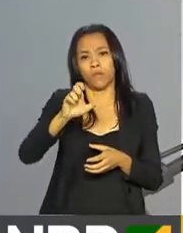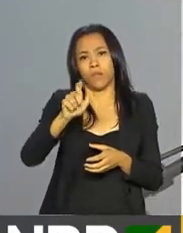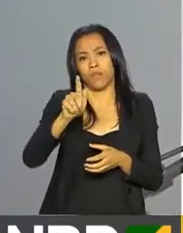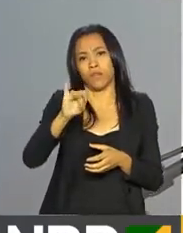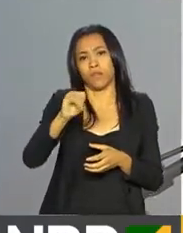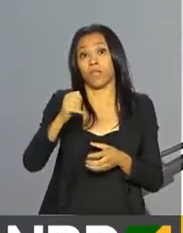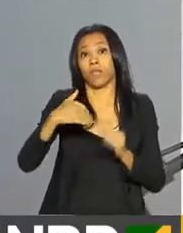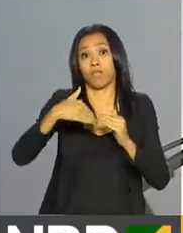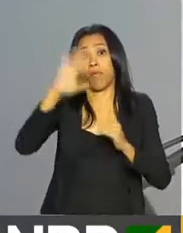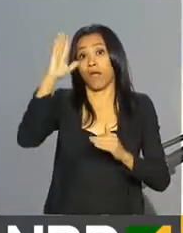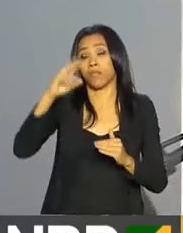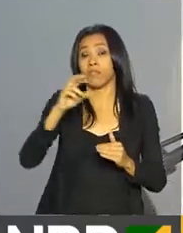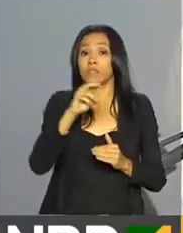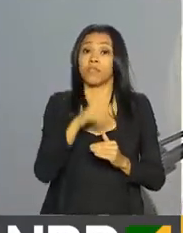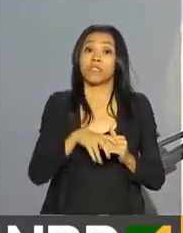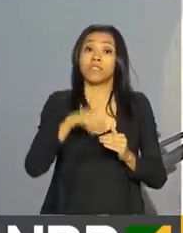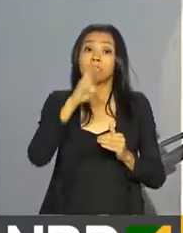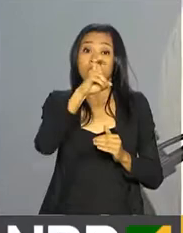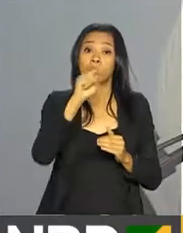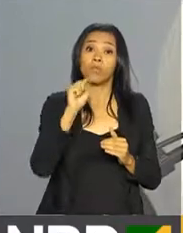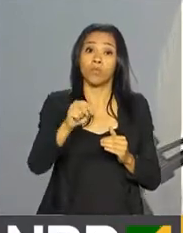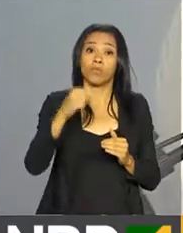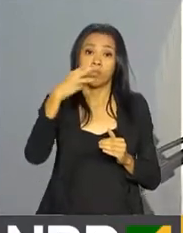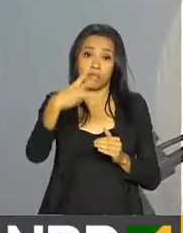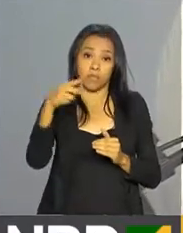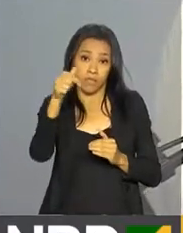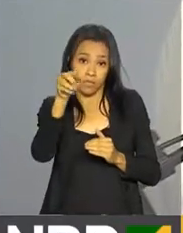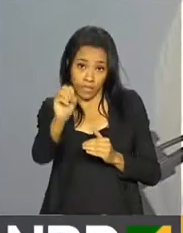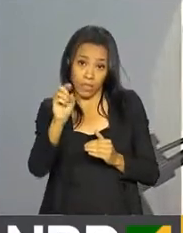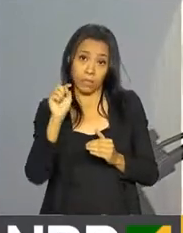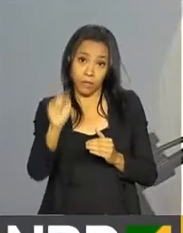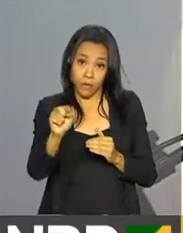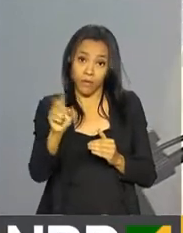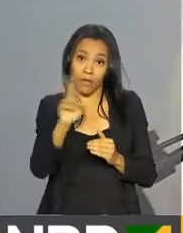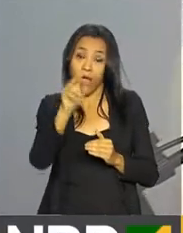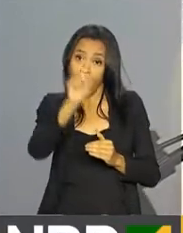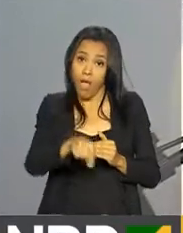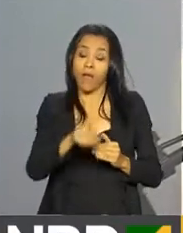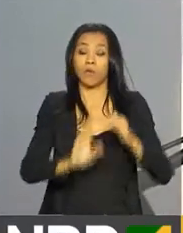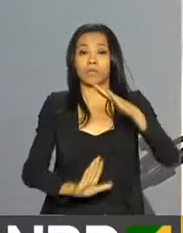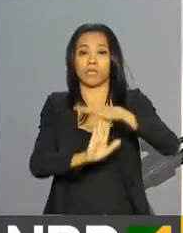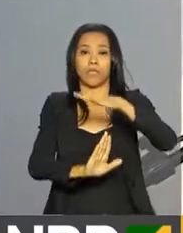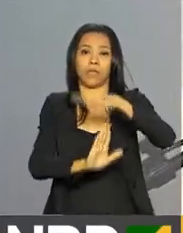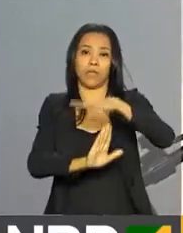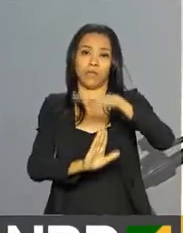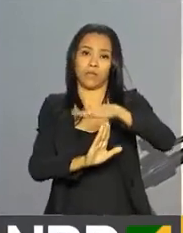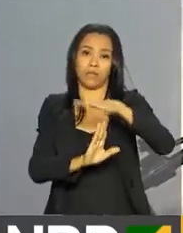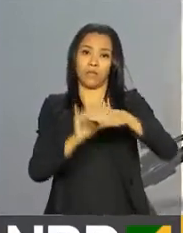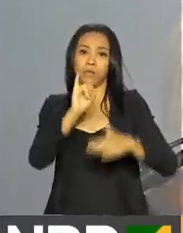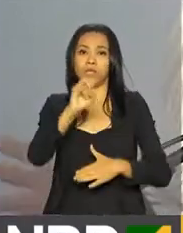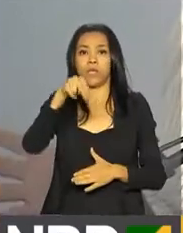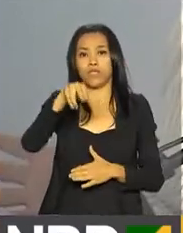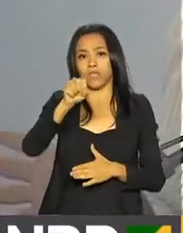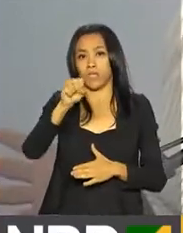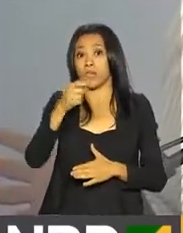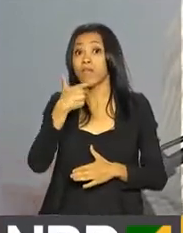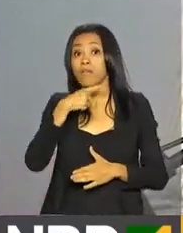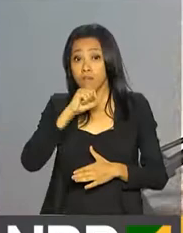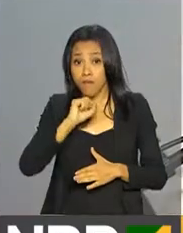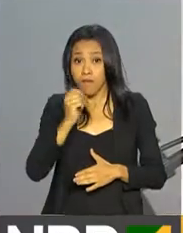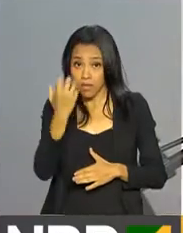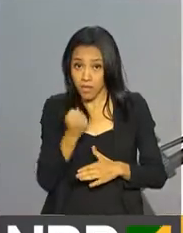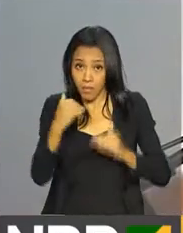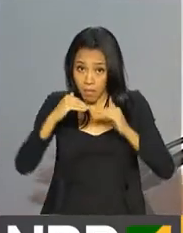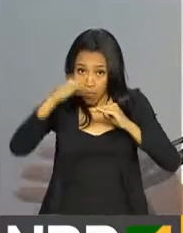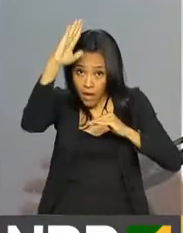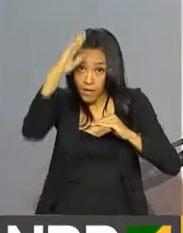mais de cinco mil trezentos e trinta reais que é o teto do inss que ganham mais do que isso vai ter que fazer uma coisa vai ter que